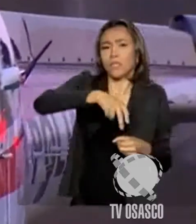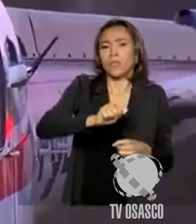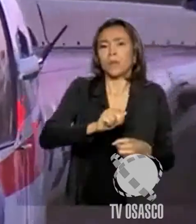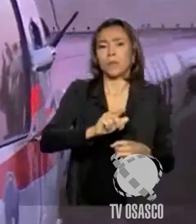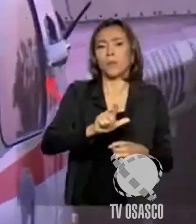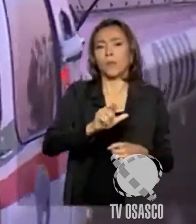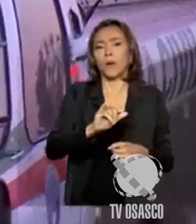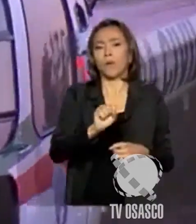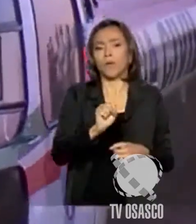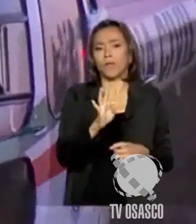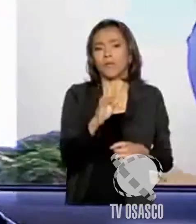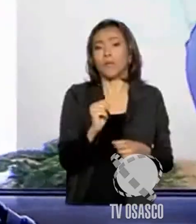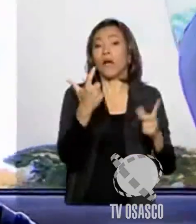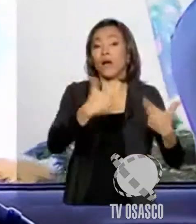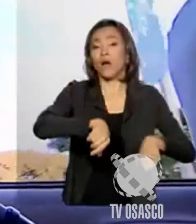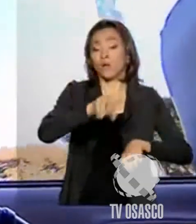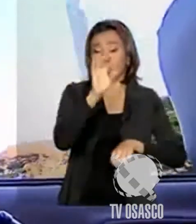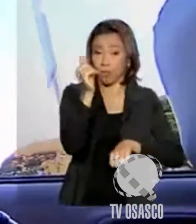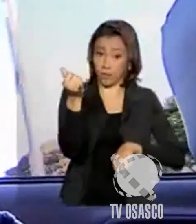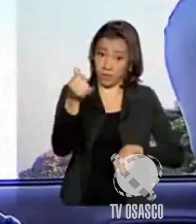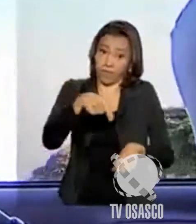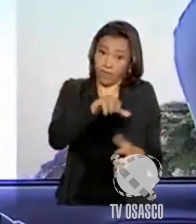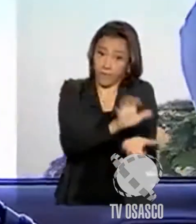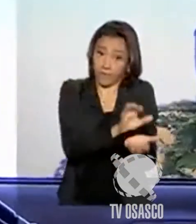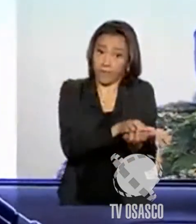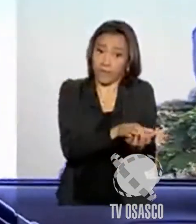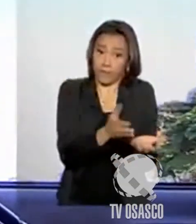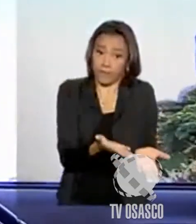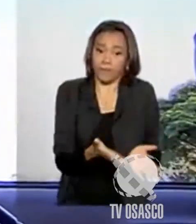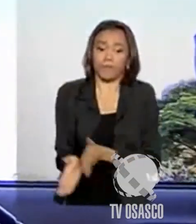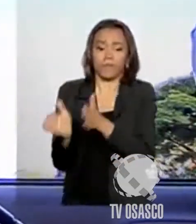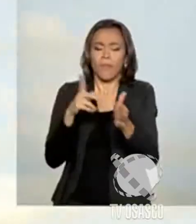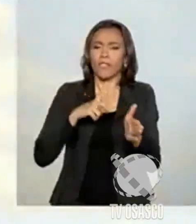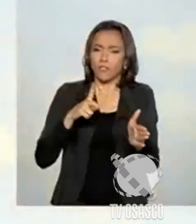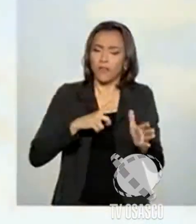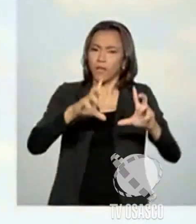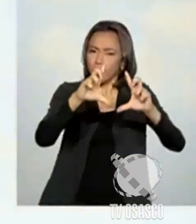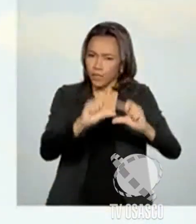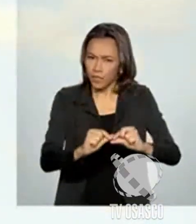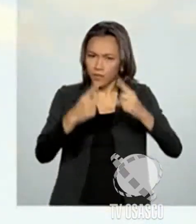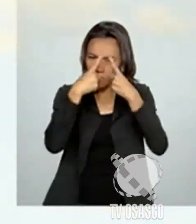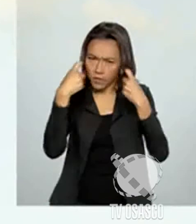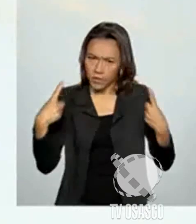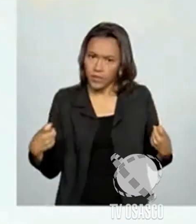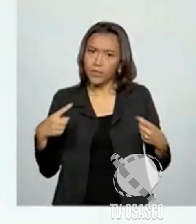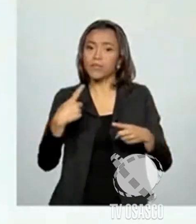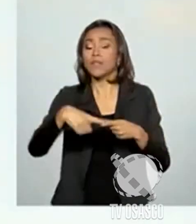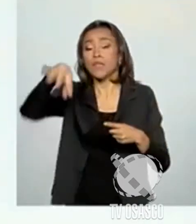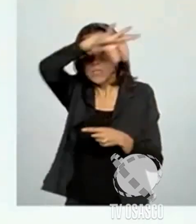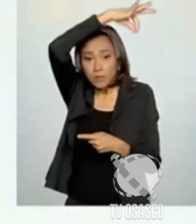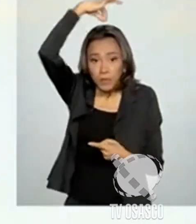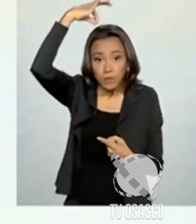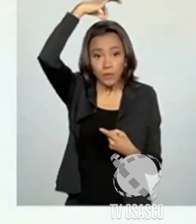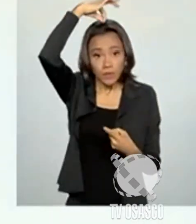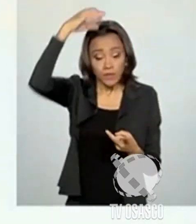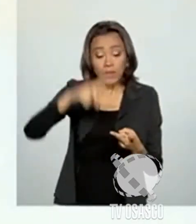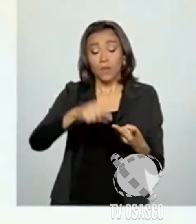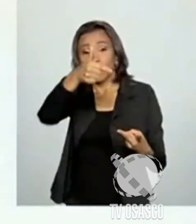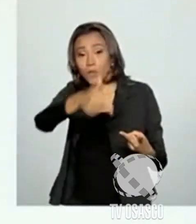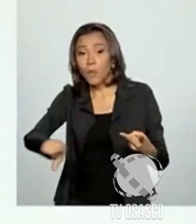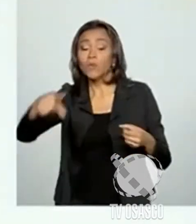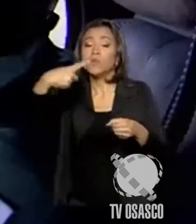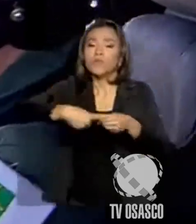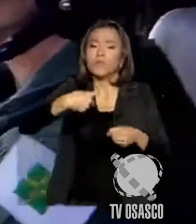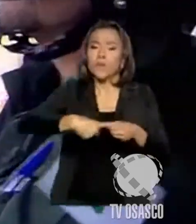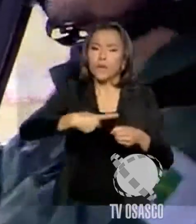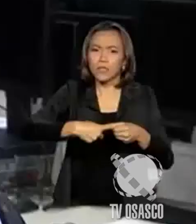Ainda fazem parte do projeto e tiveram reduções na criminalidade Cariacica, no Espírito Santo, e São José dos Pinhais, no